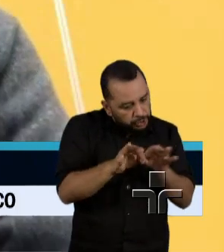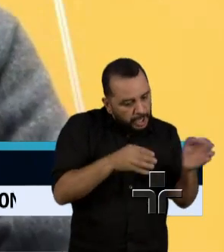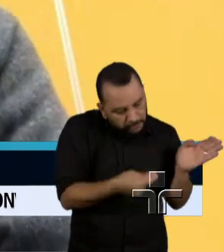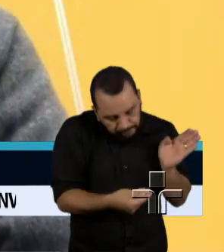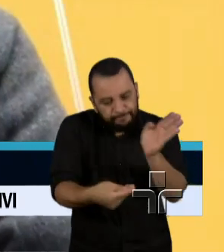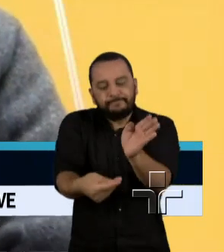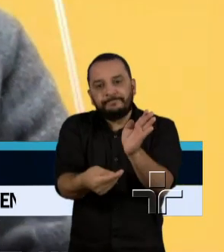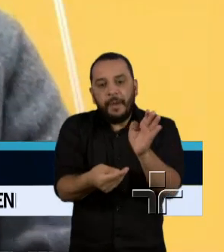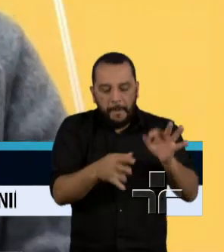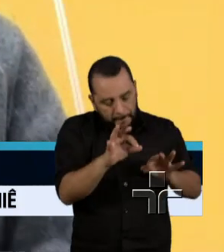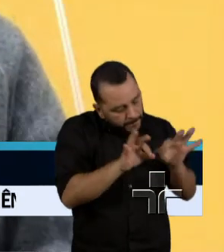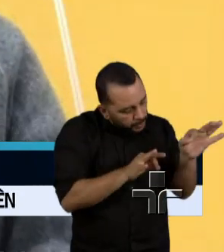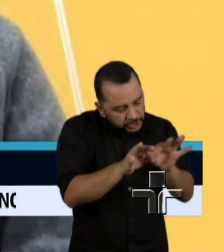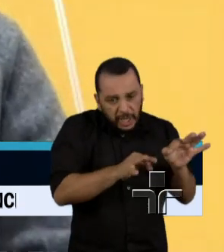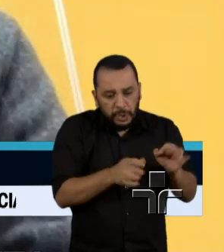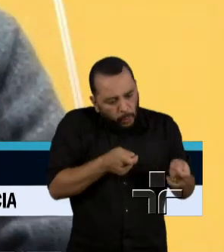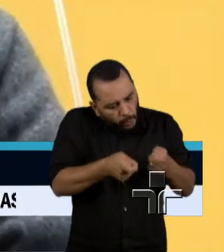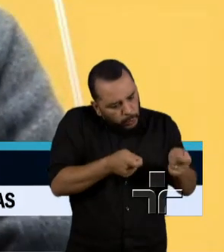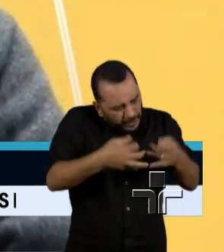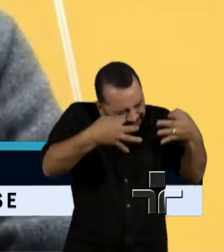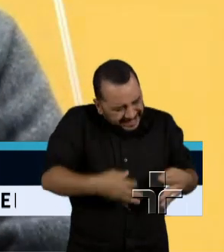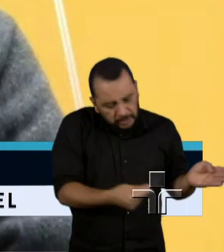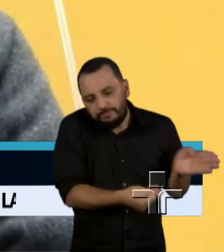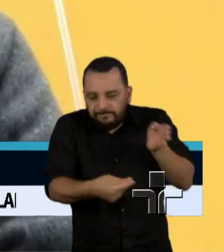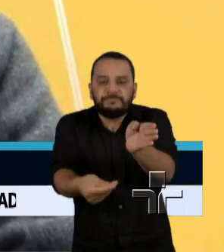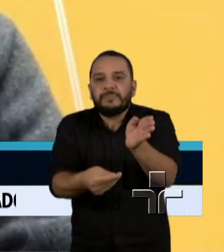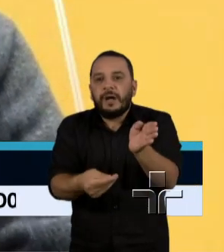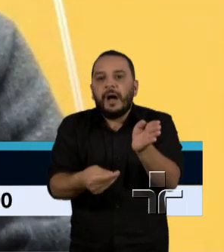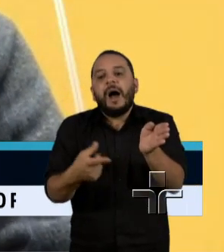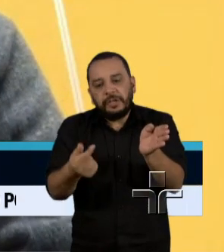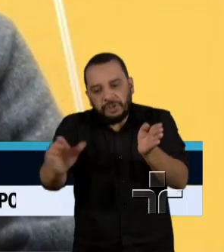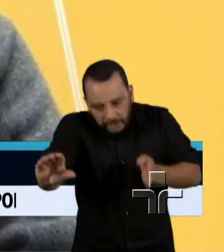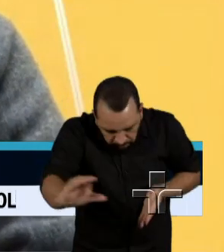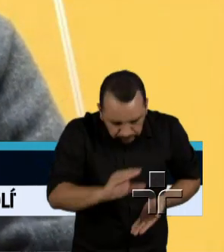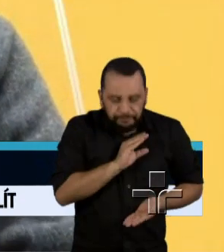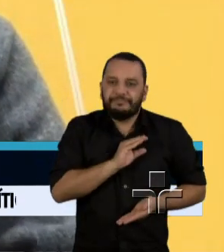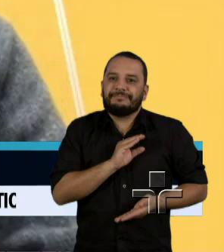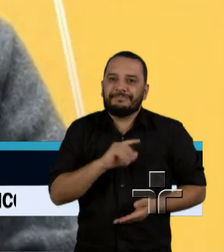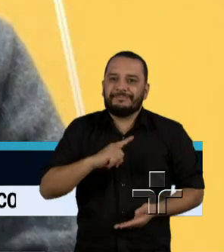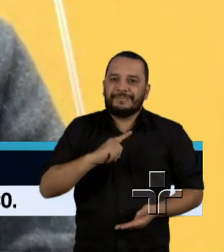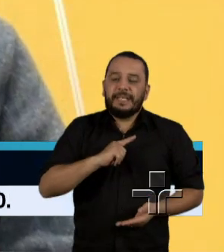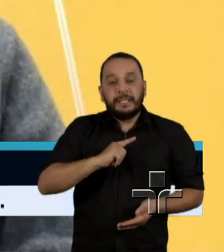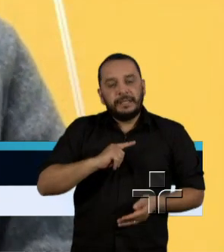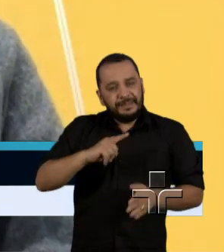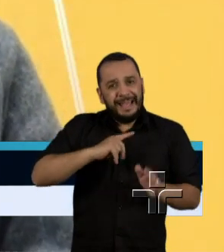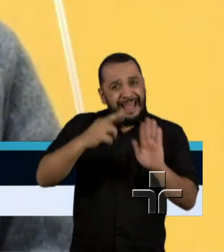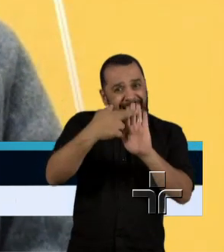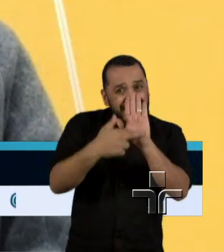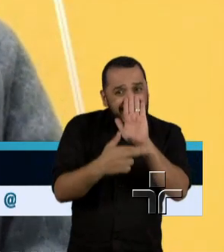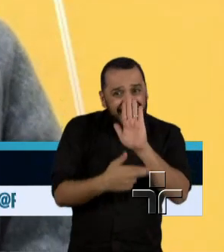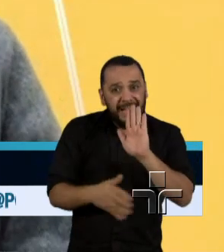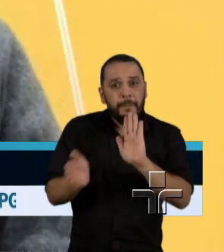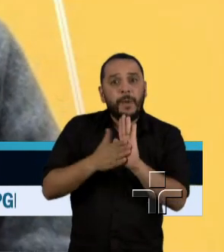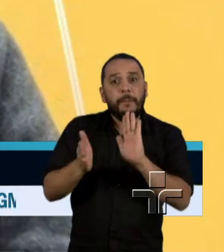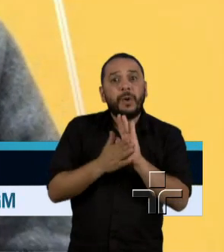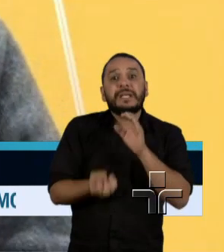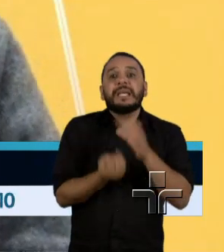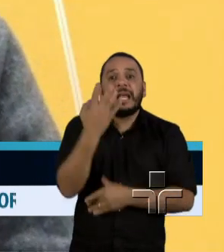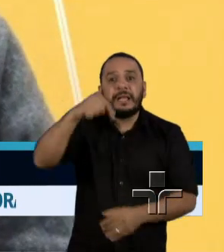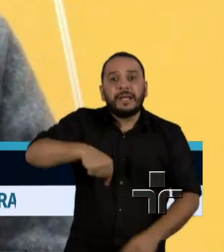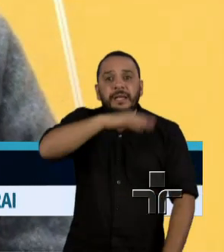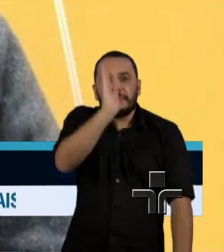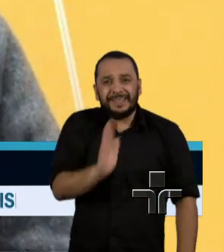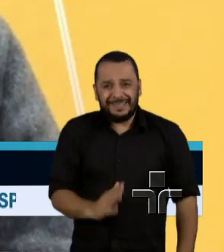projetos, esses recursos têm sido muito importantes. E eles são todos destinados de acordo com as regras que foram propostas pelo Brasil. Então, é